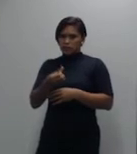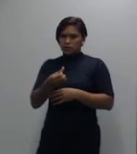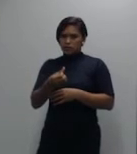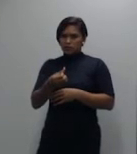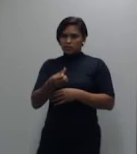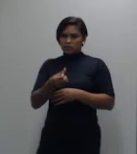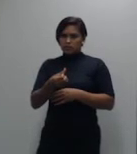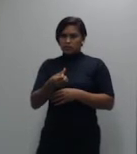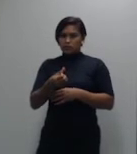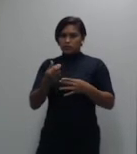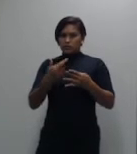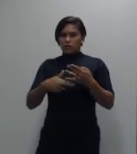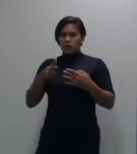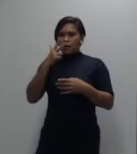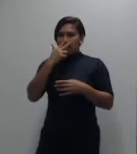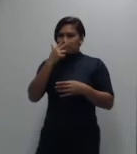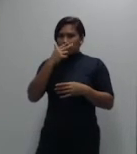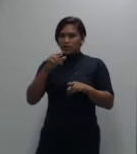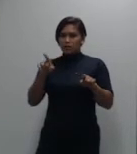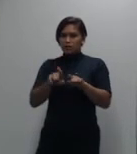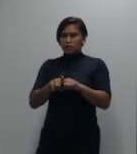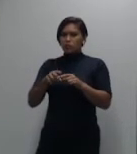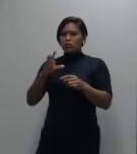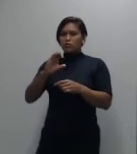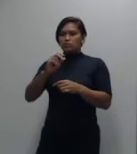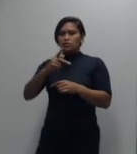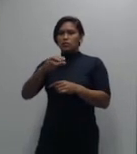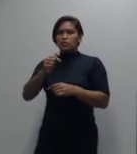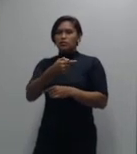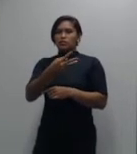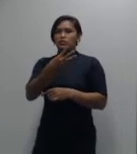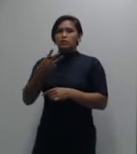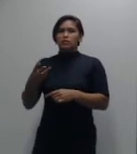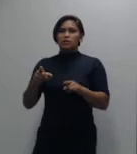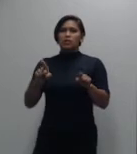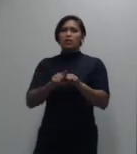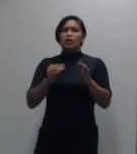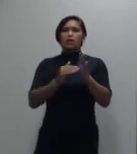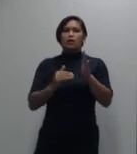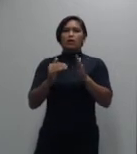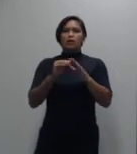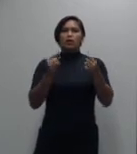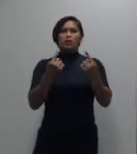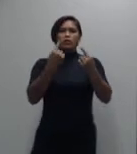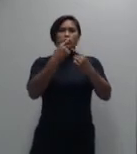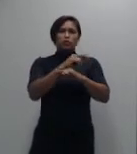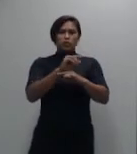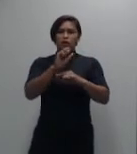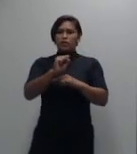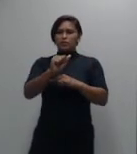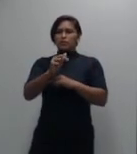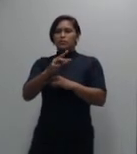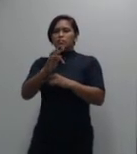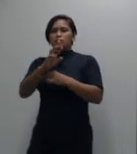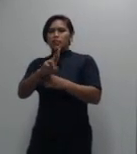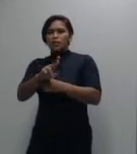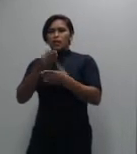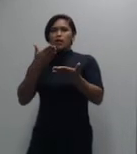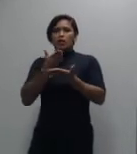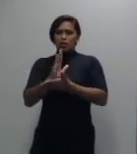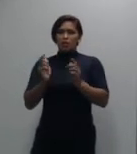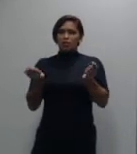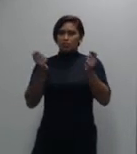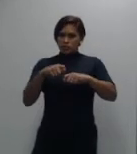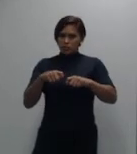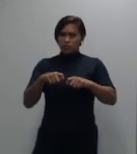região de repetitivos Opala 76 para aquela questão desde popularidade da frente se Reconhecer essa possibilidade